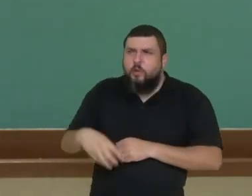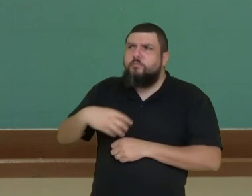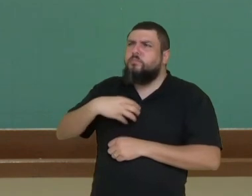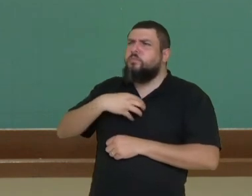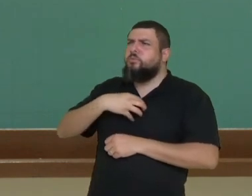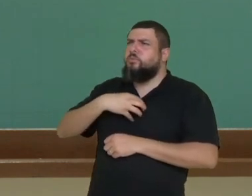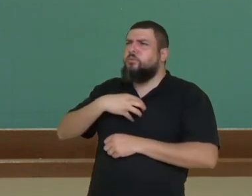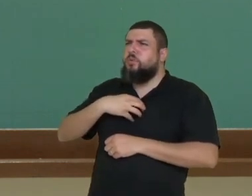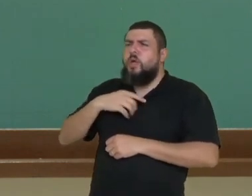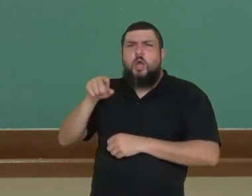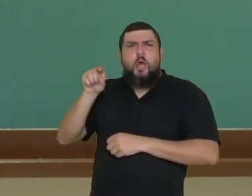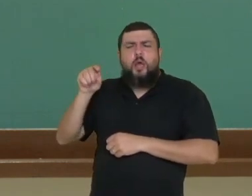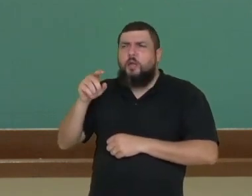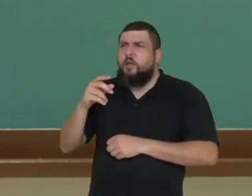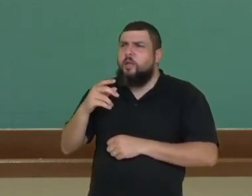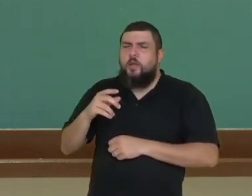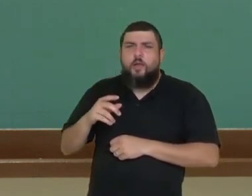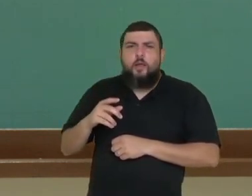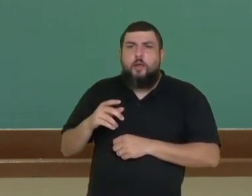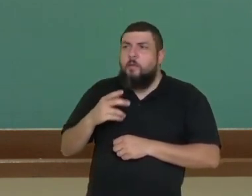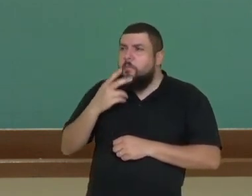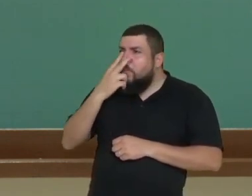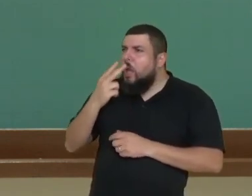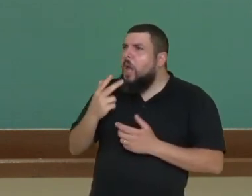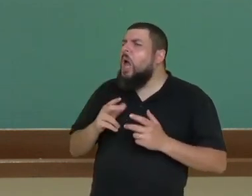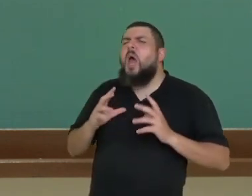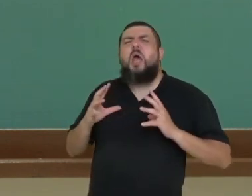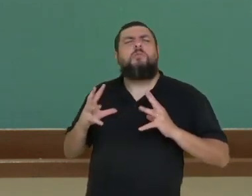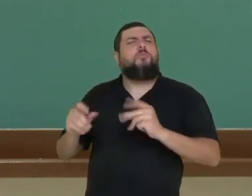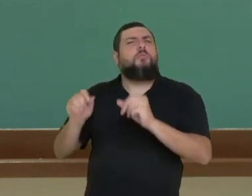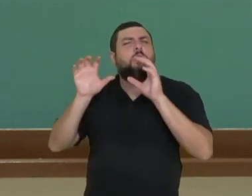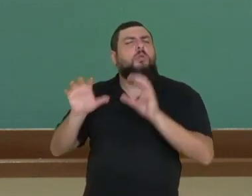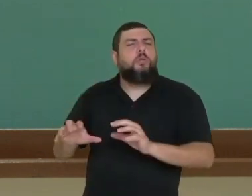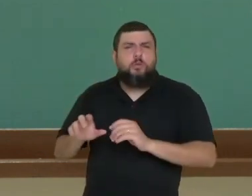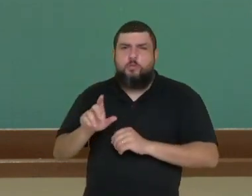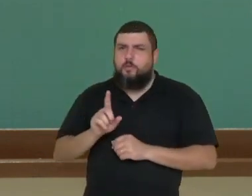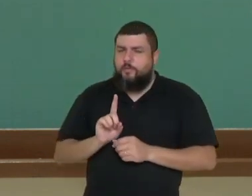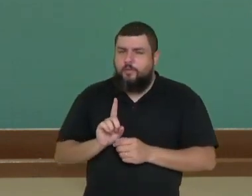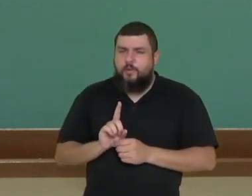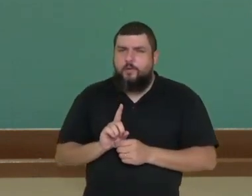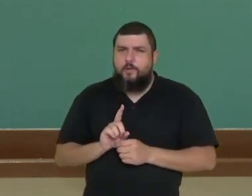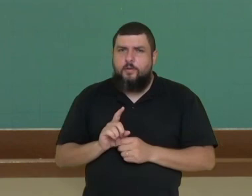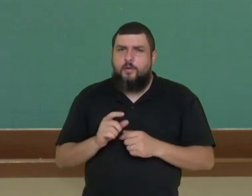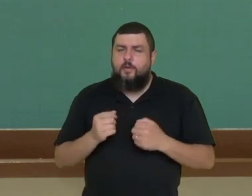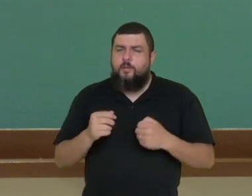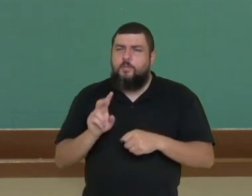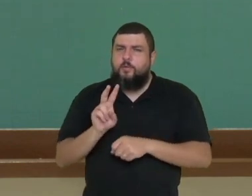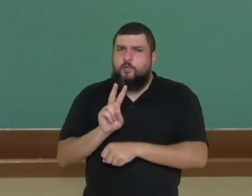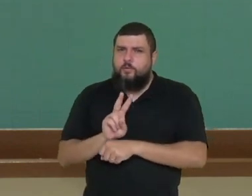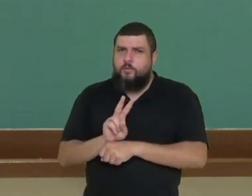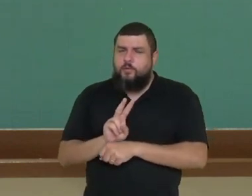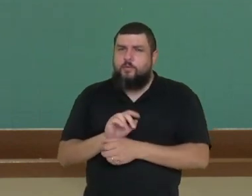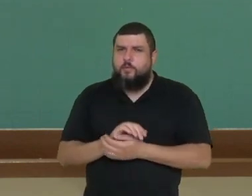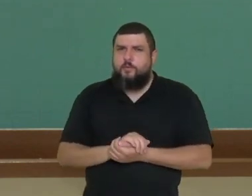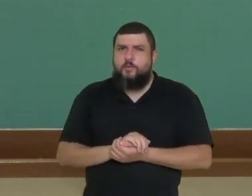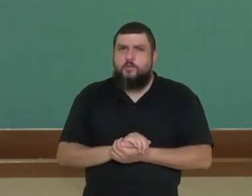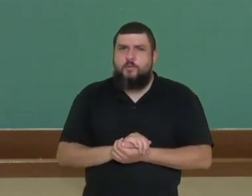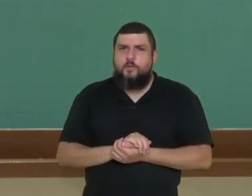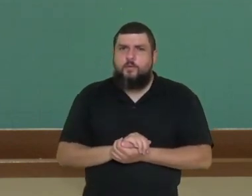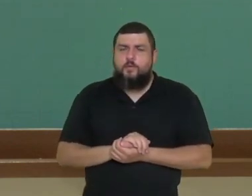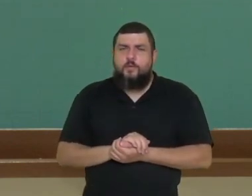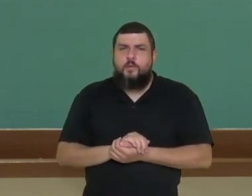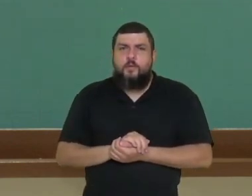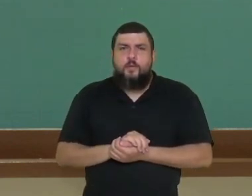uma coisa que, na verdade, nem tudo é igual, não é mesmo? Temos que cuidar. Como que se constrói senso comum? Gente, é